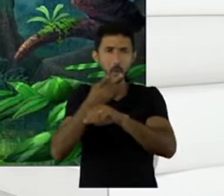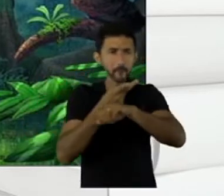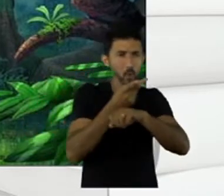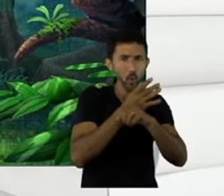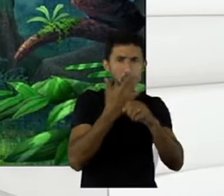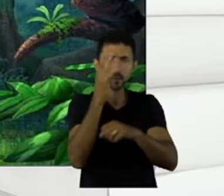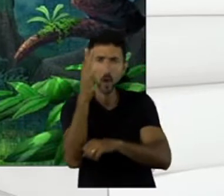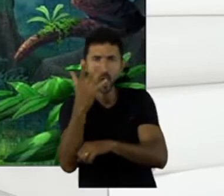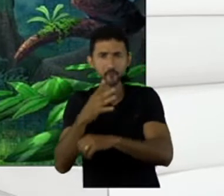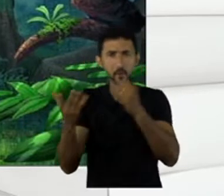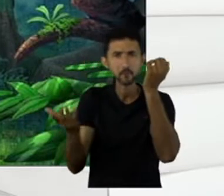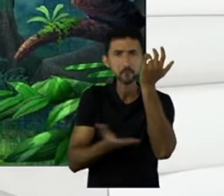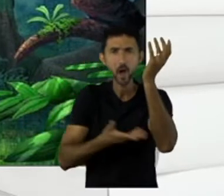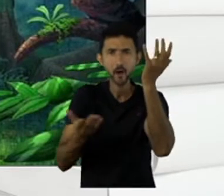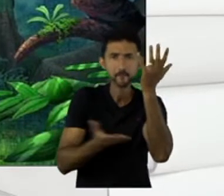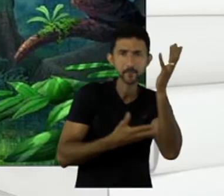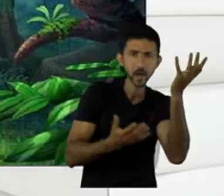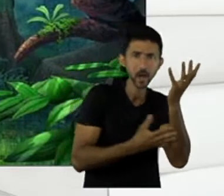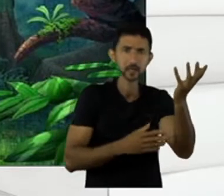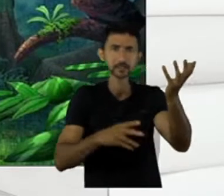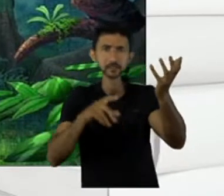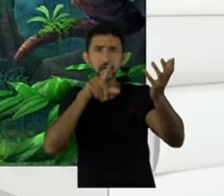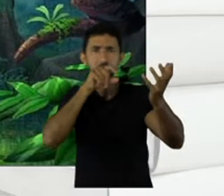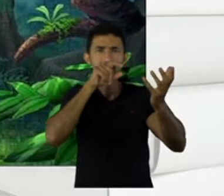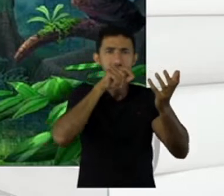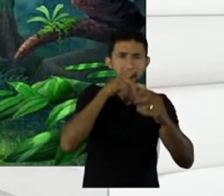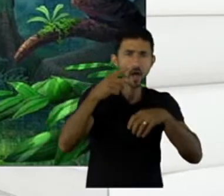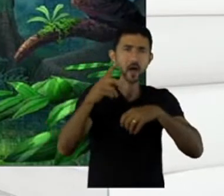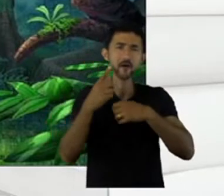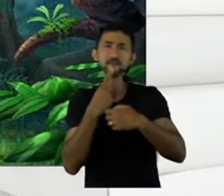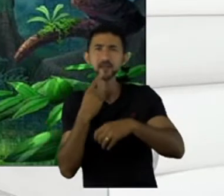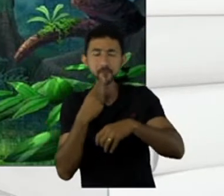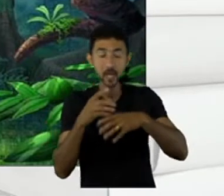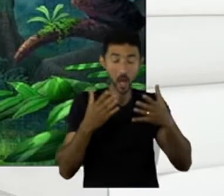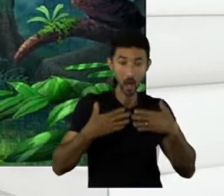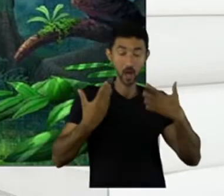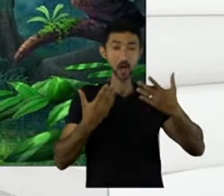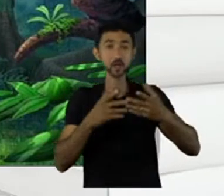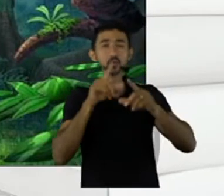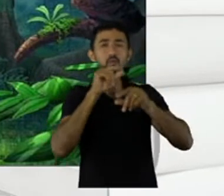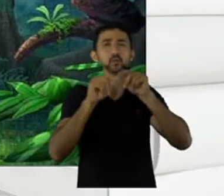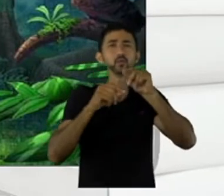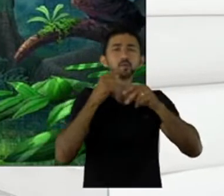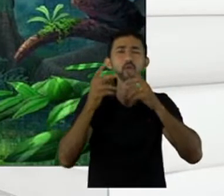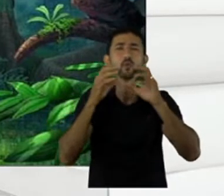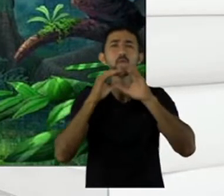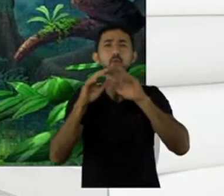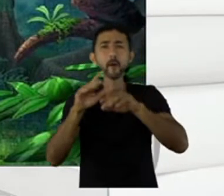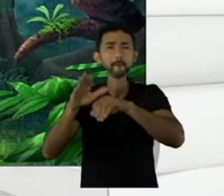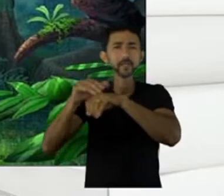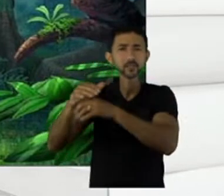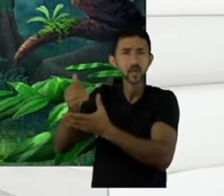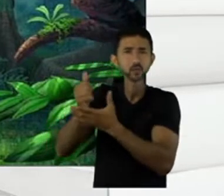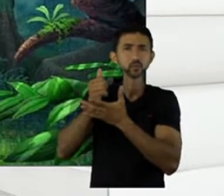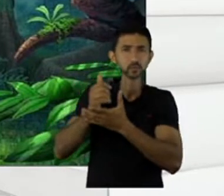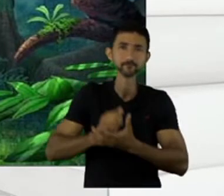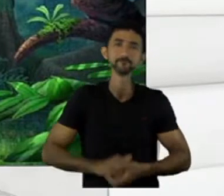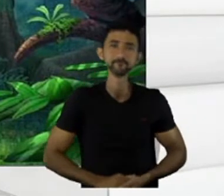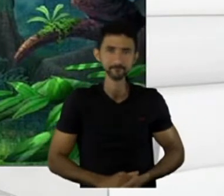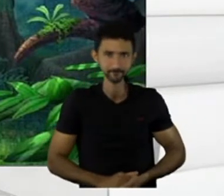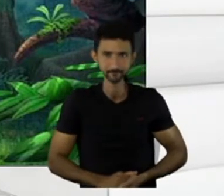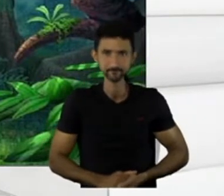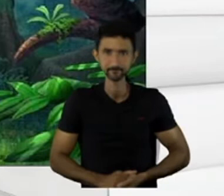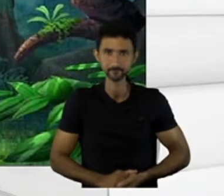procurando uma árvore para derrubar na floresta, as araras, espantadas, assobiam pedindo ajuda do Curupira.